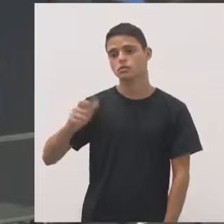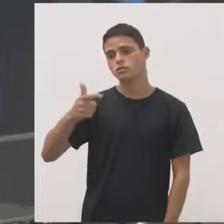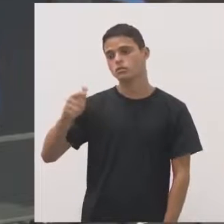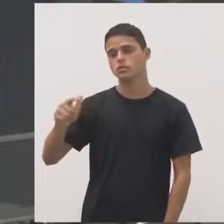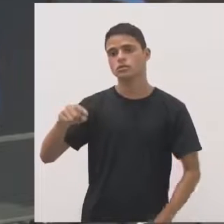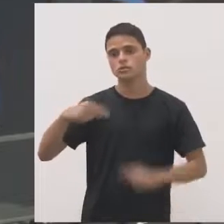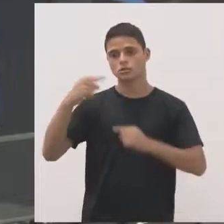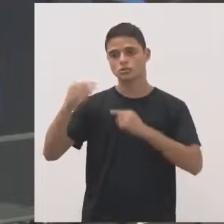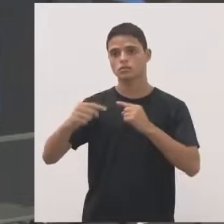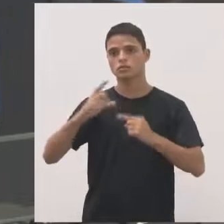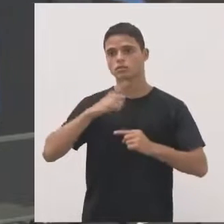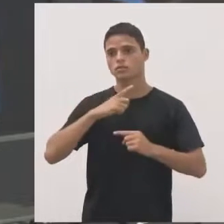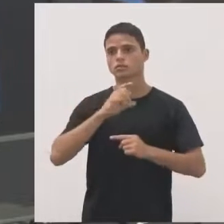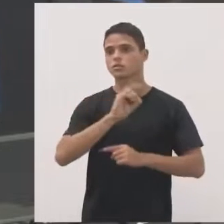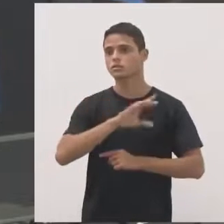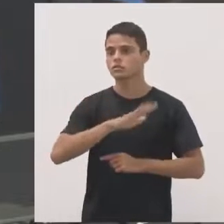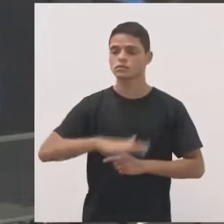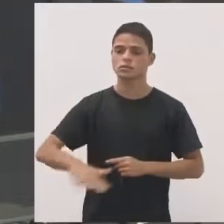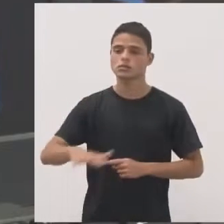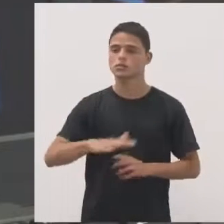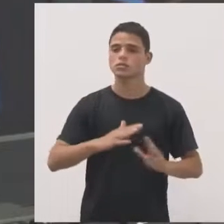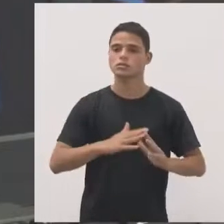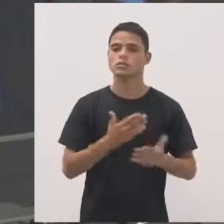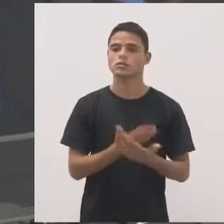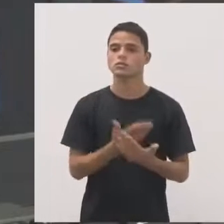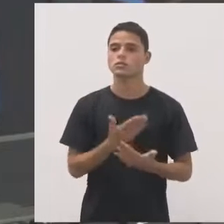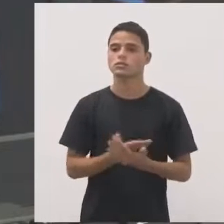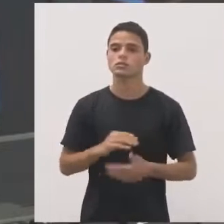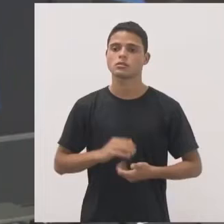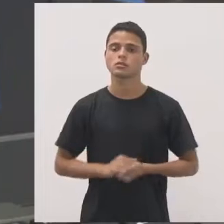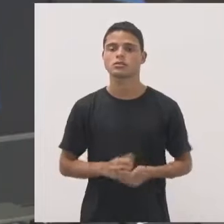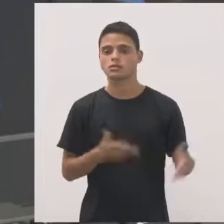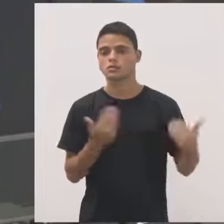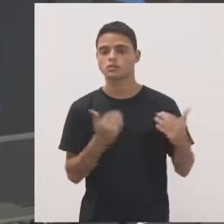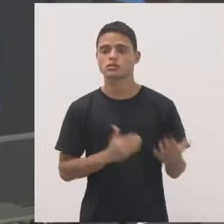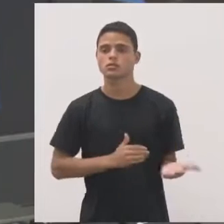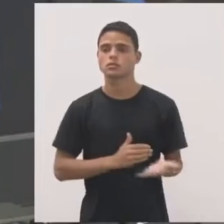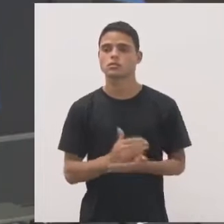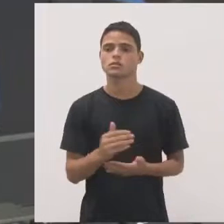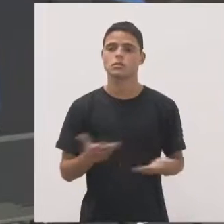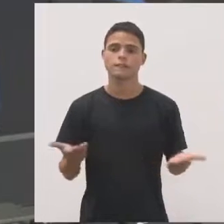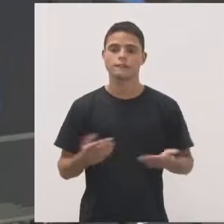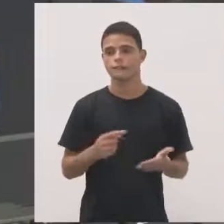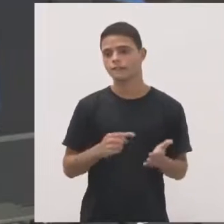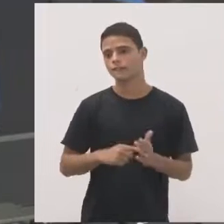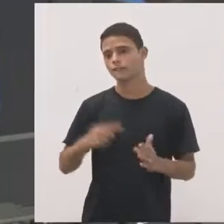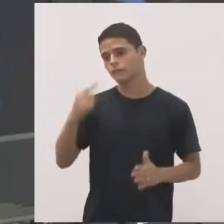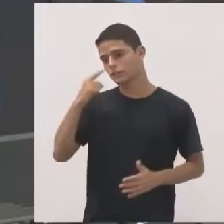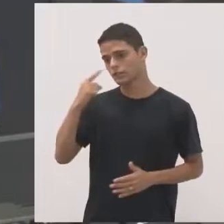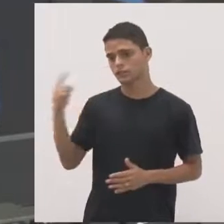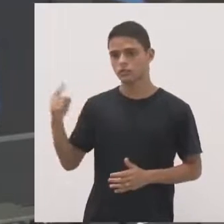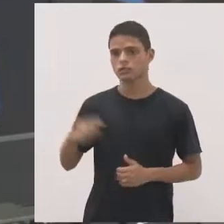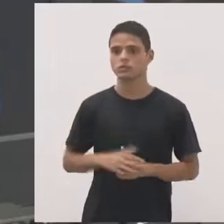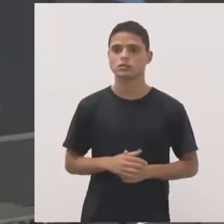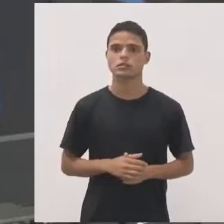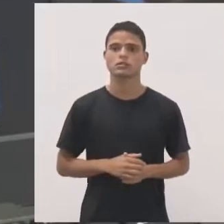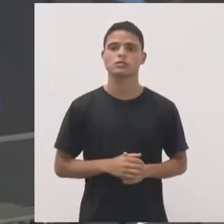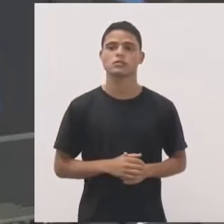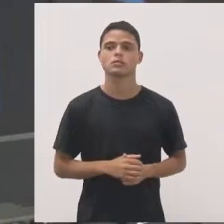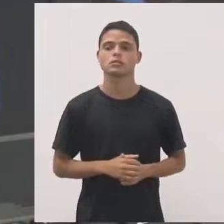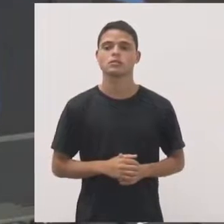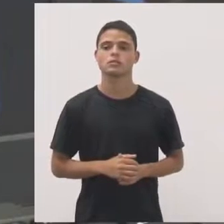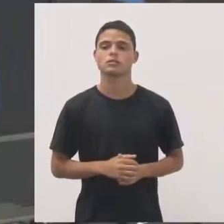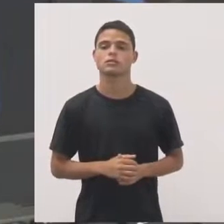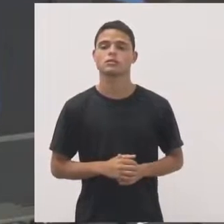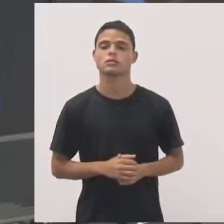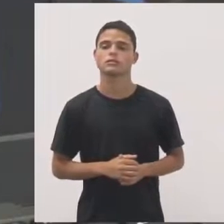todas as escolas, sim. Então vamos lá, pessoal. Nesse caso aqui a gente vai colocar configurar para uma organização, tá? Que era